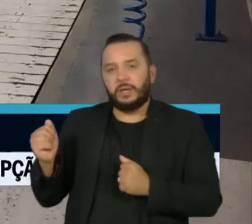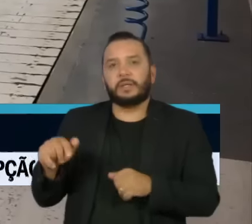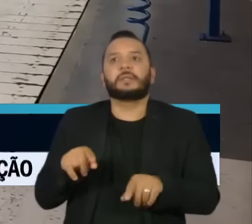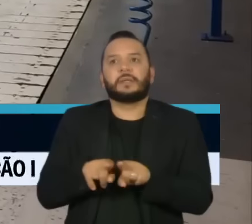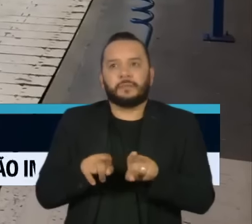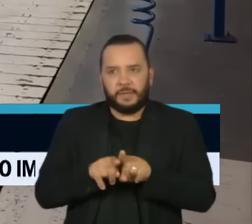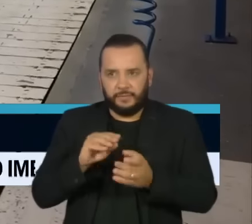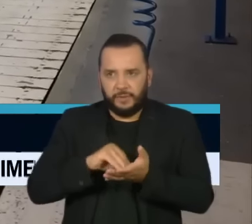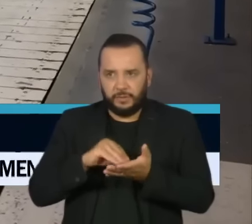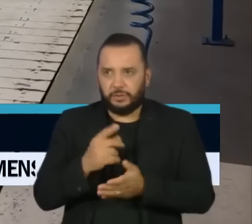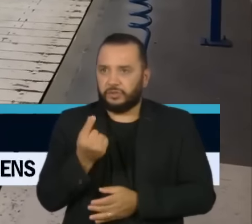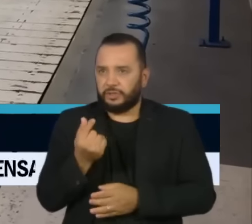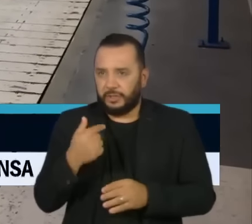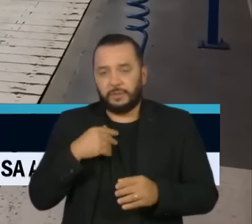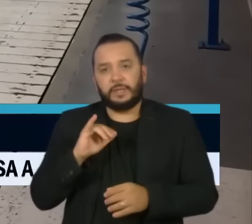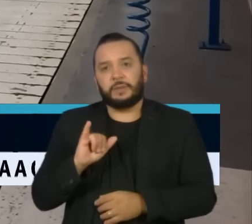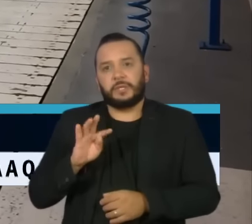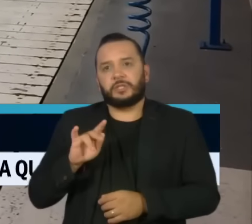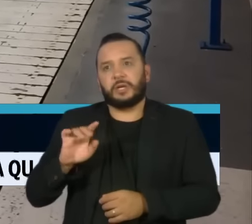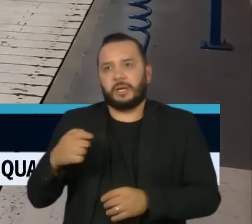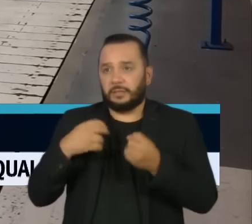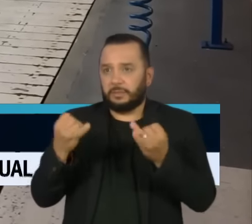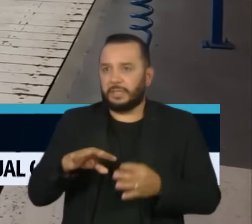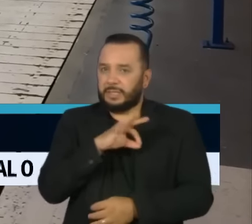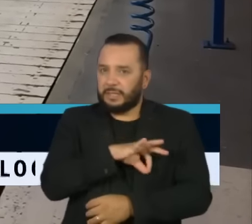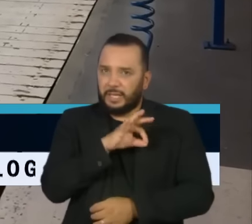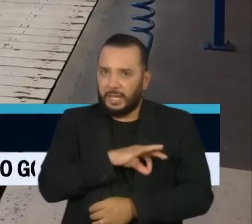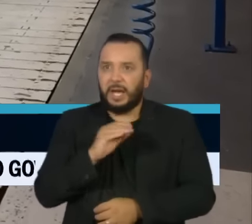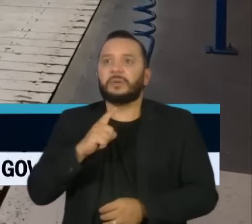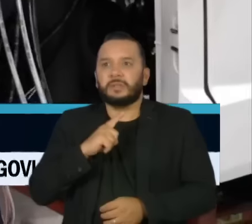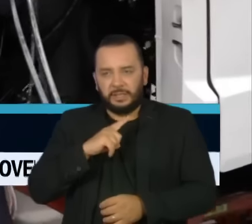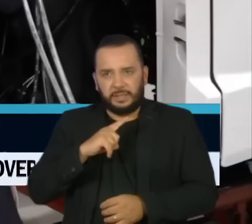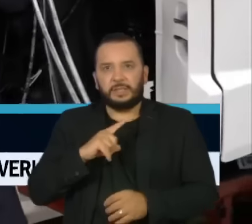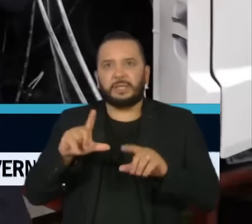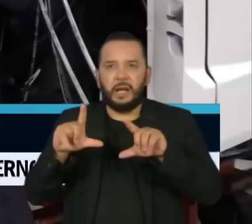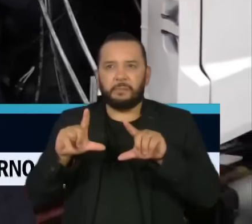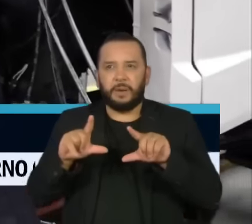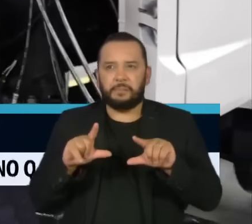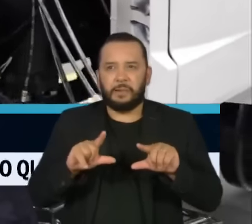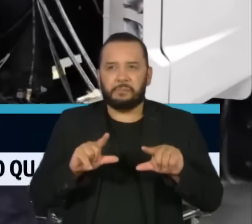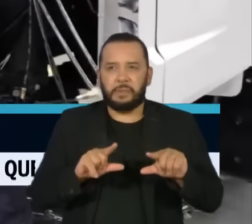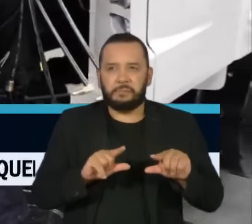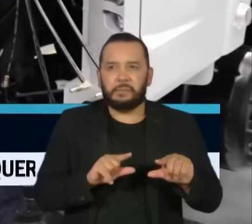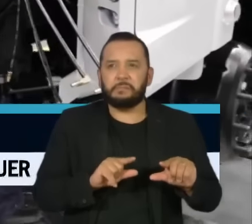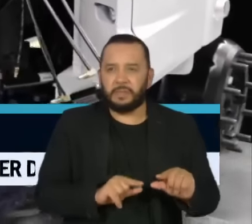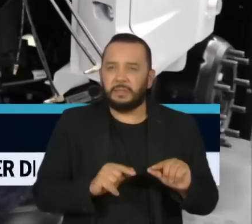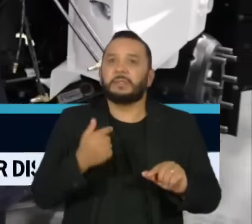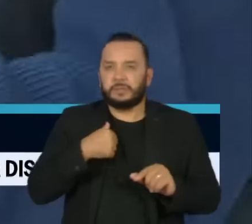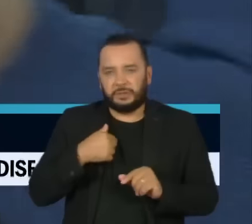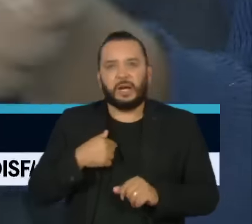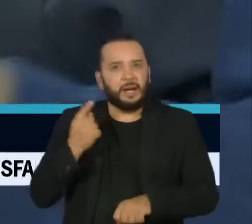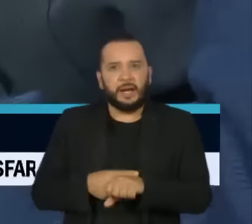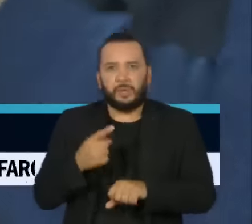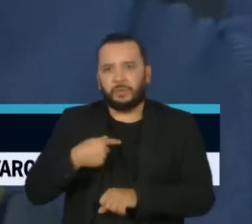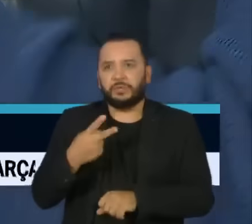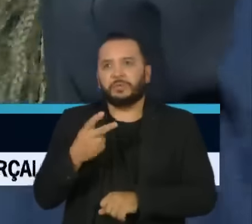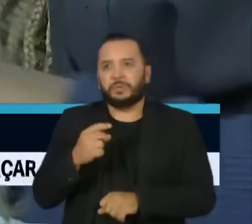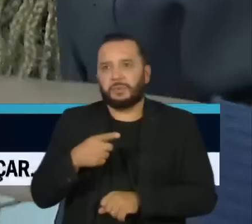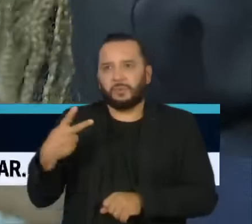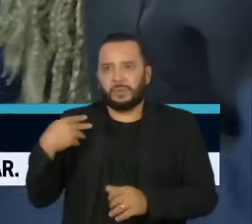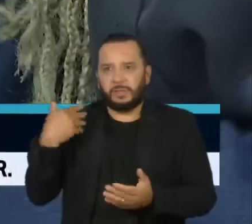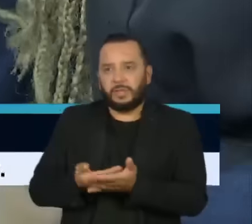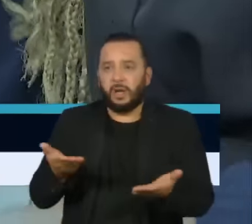também. Segundo o IBGE, a renda média do trabalhador recua 4 trimestres e é a menor desde o final de 2012. Essa redução se dá